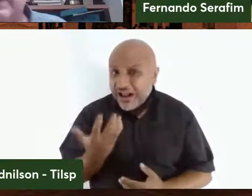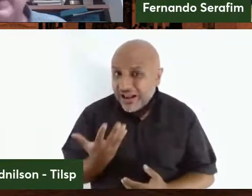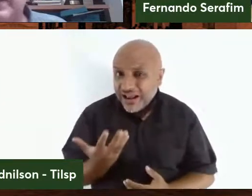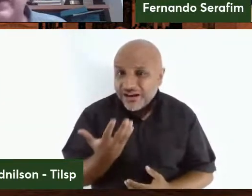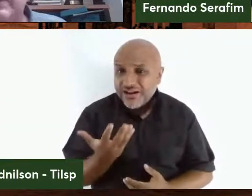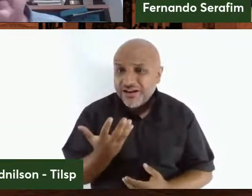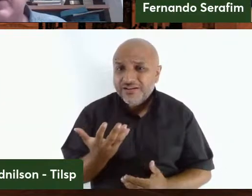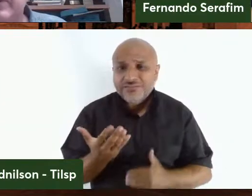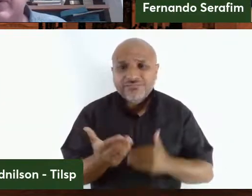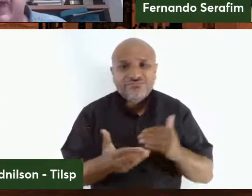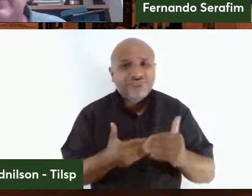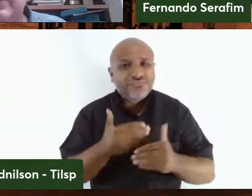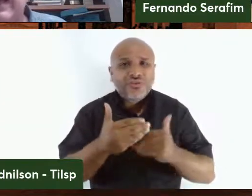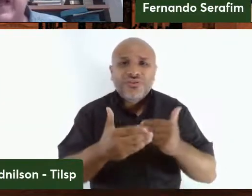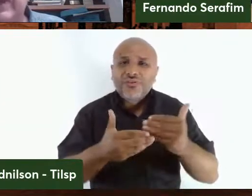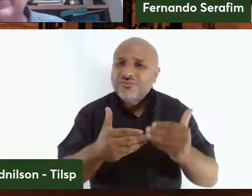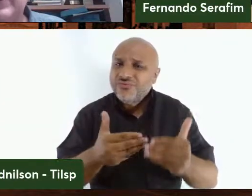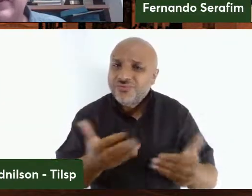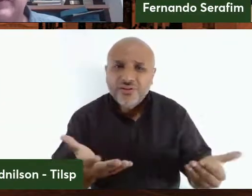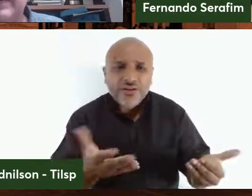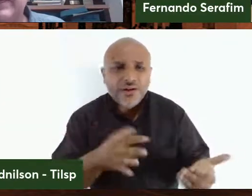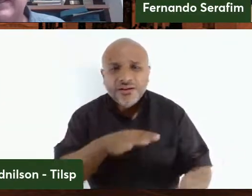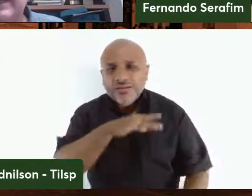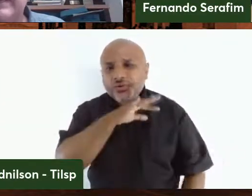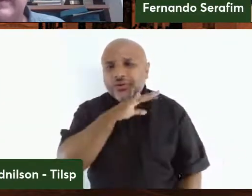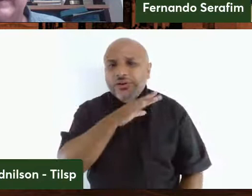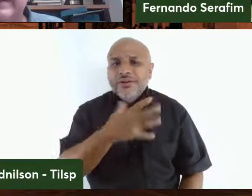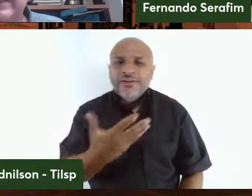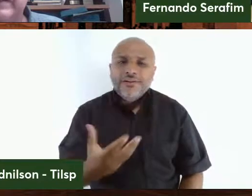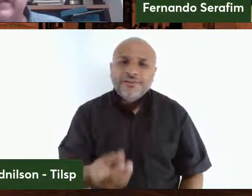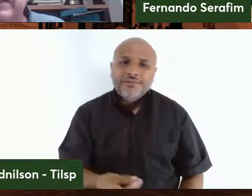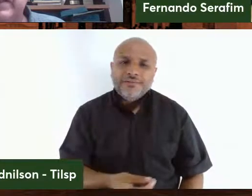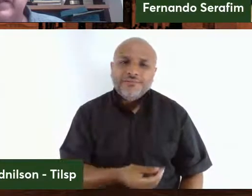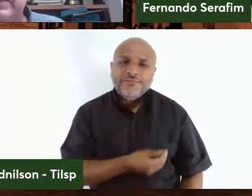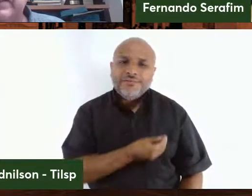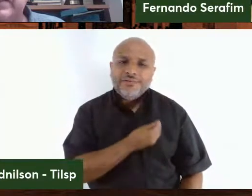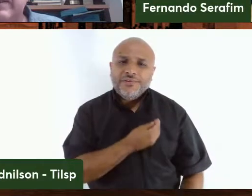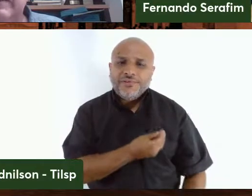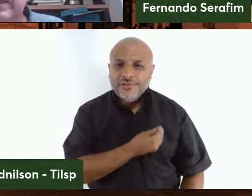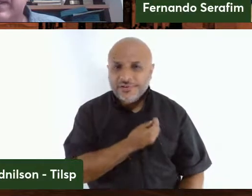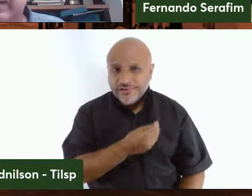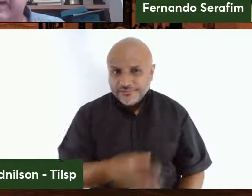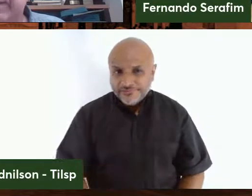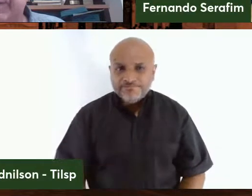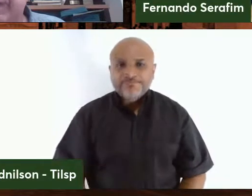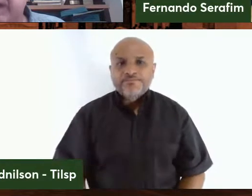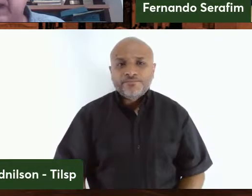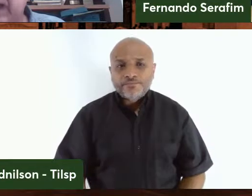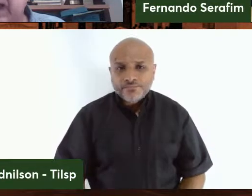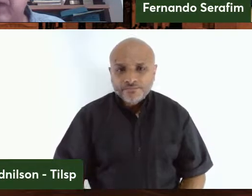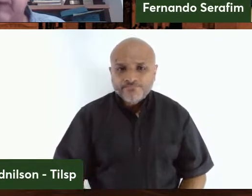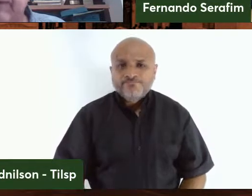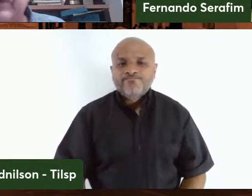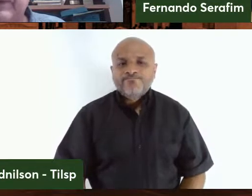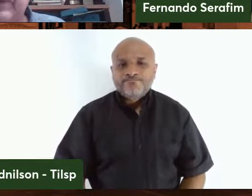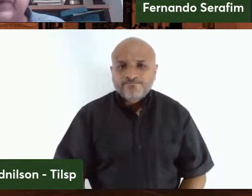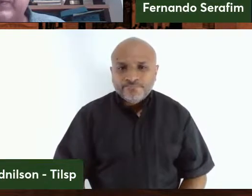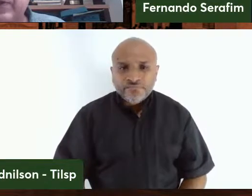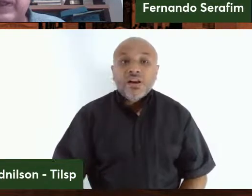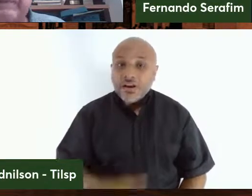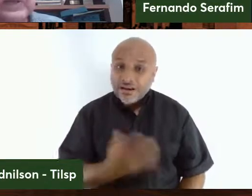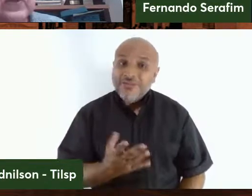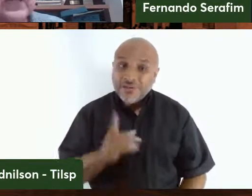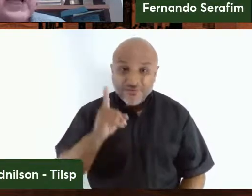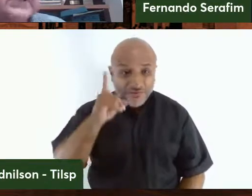foi, vamos dizer, foi o lado trágico da vida dela. Né? Da vida dela. Agora, foi